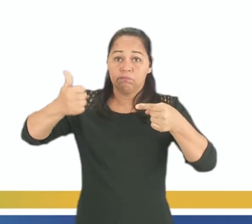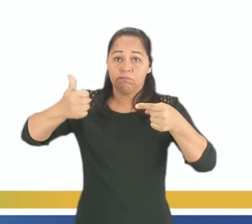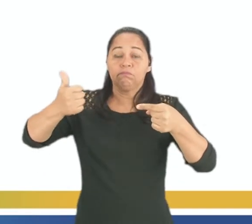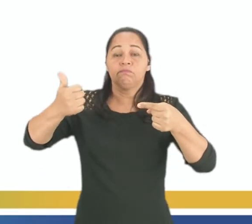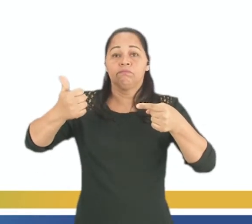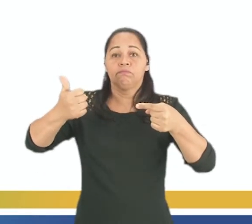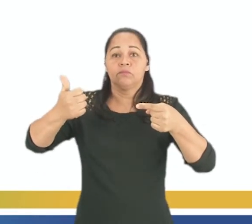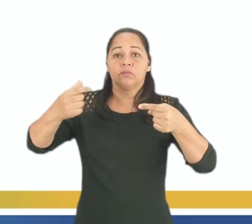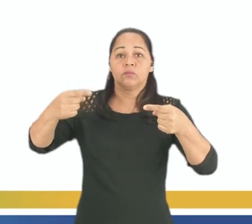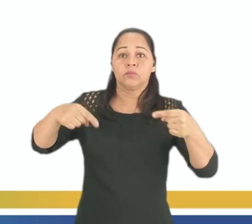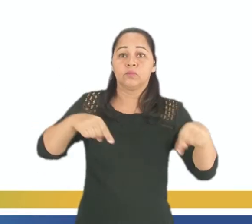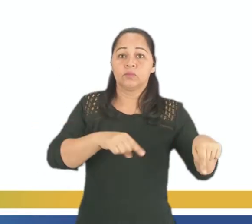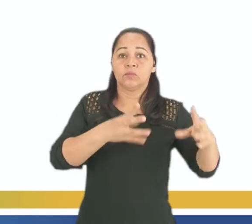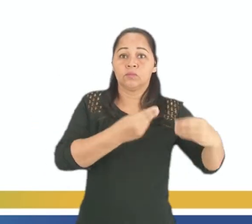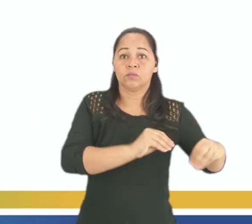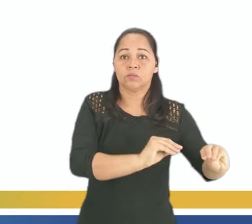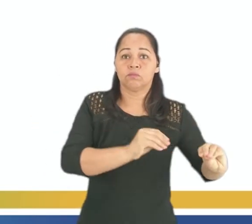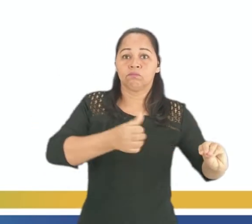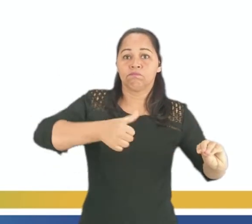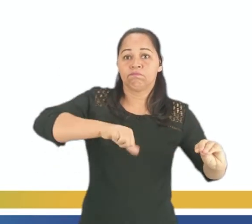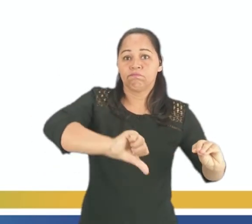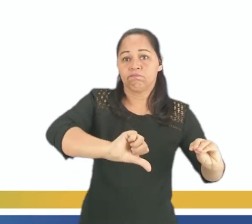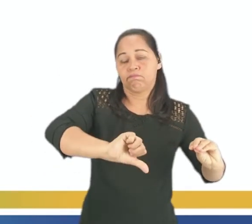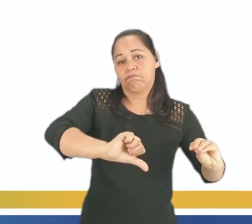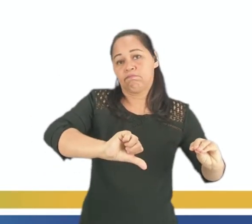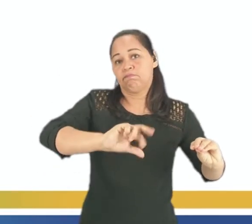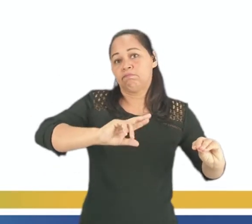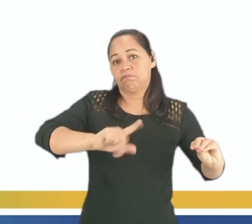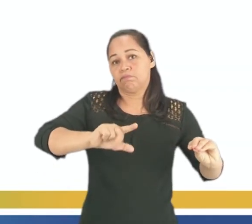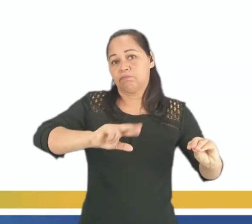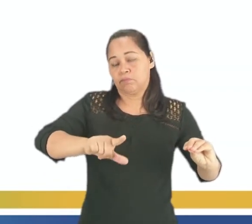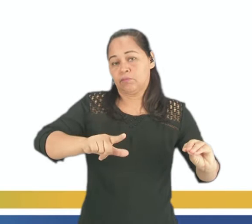as duas equações, verificando aí a igualdade.